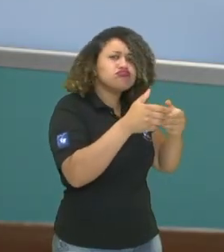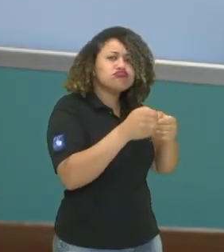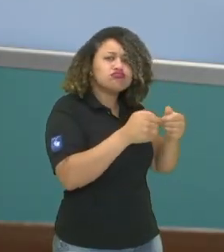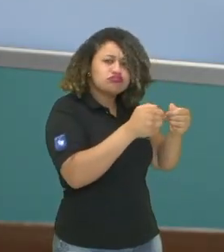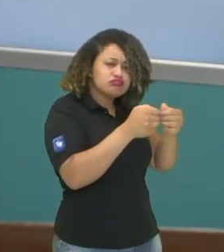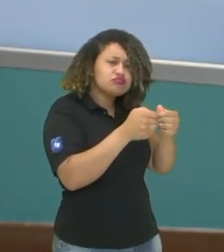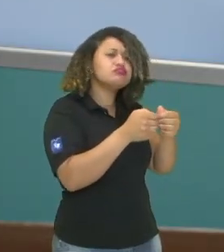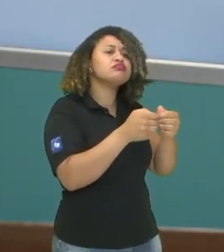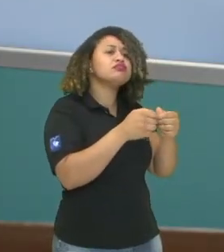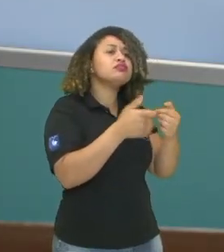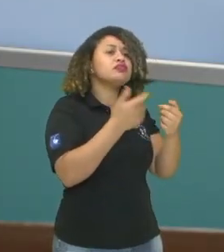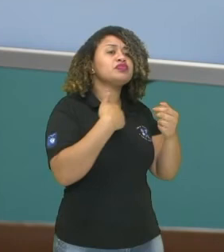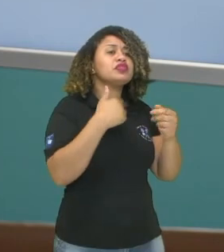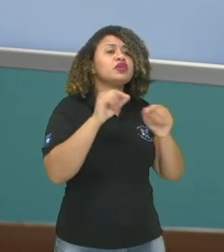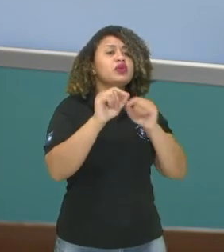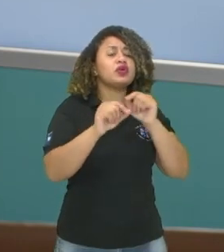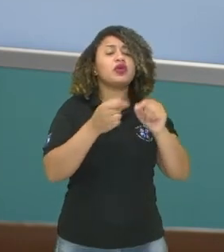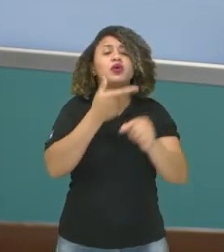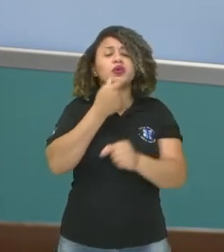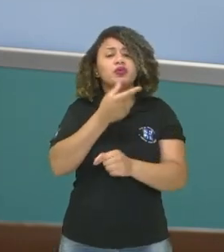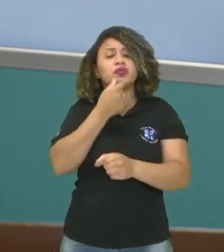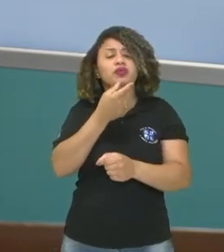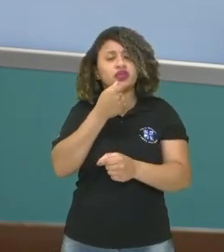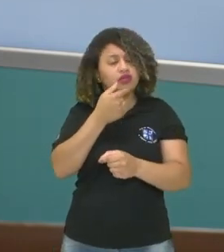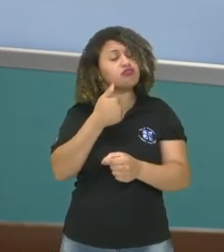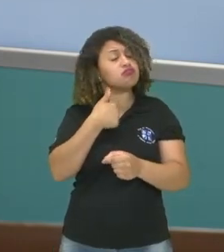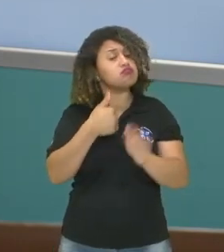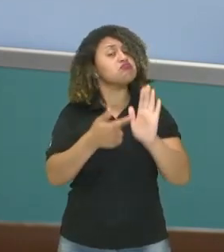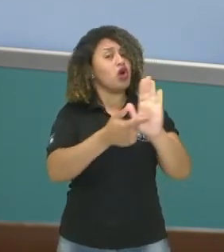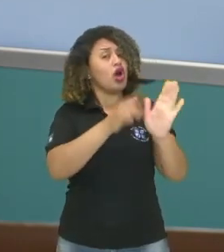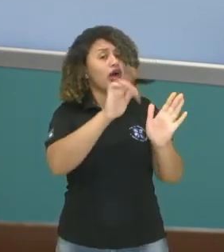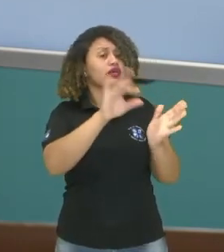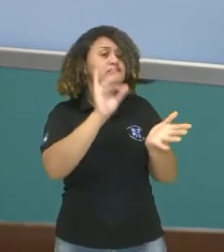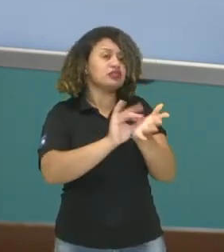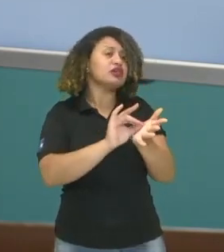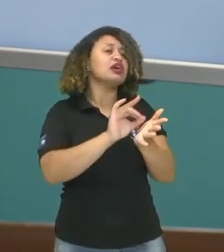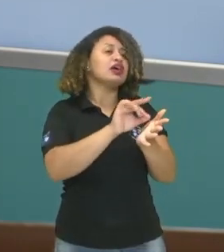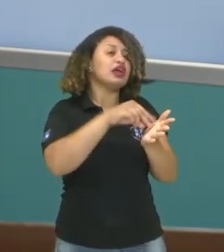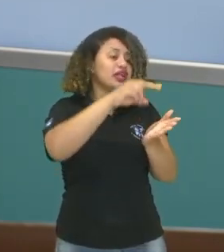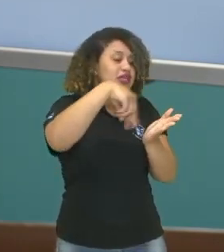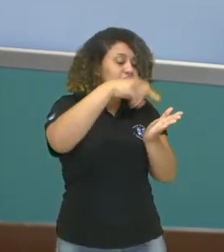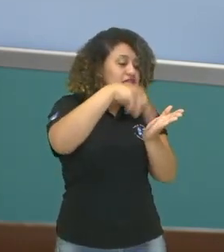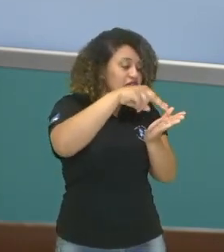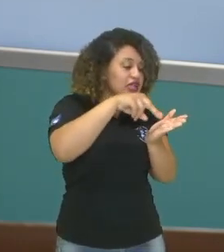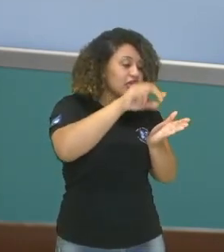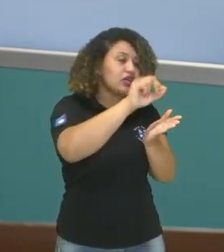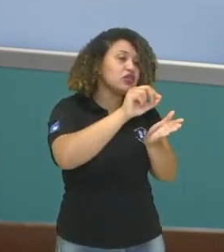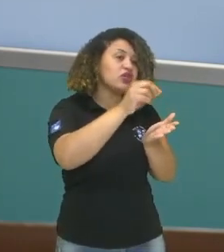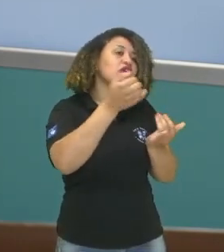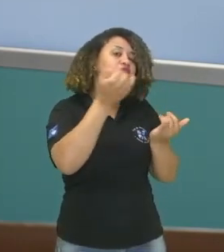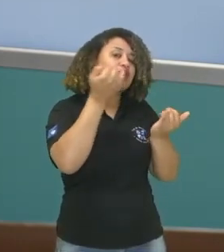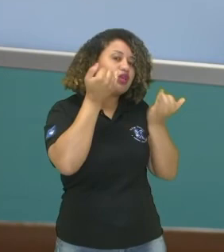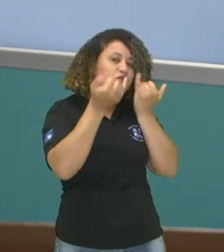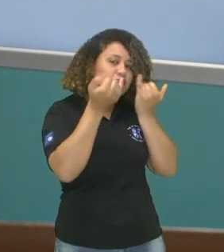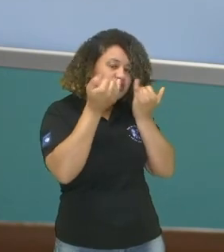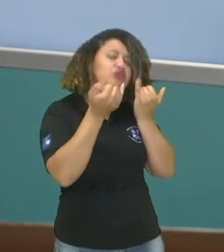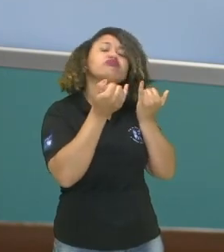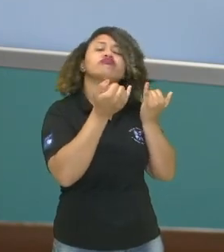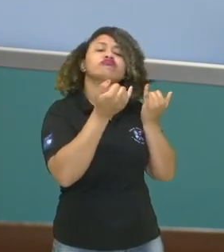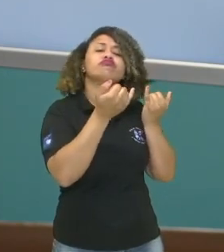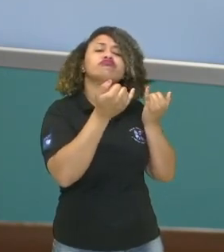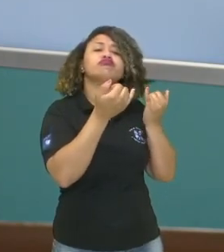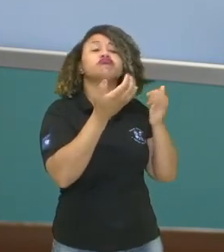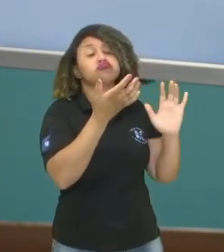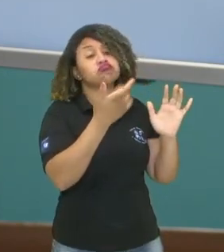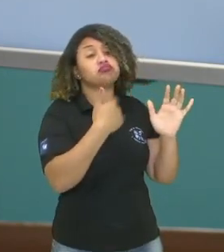título e a fala do menino confirmam isso, que ele está lendo possivelmente algumas notícias em que ele